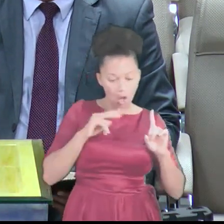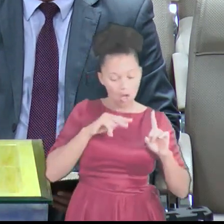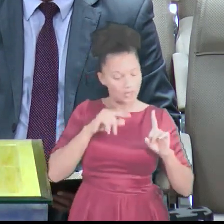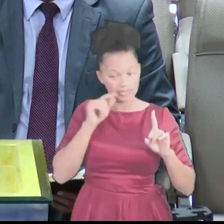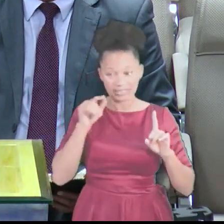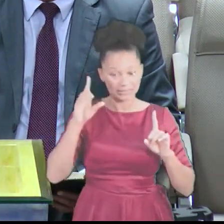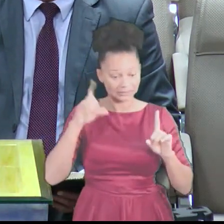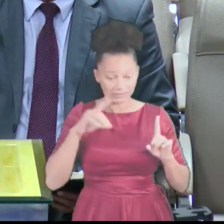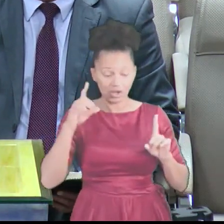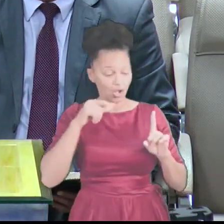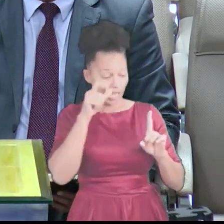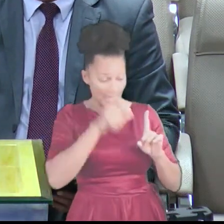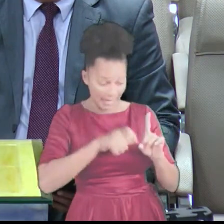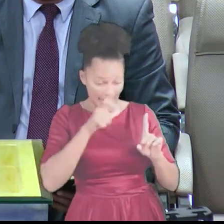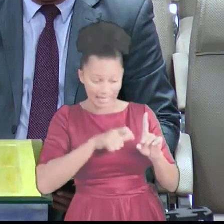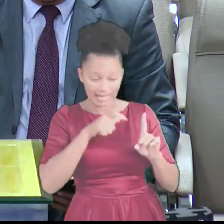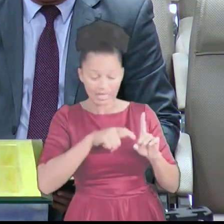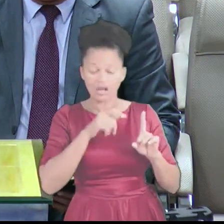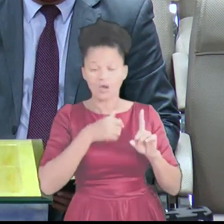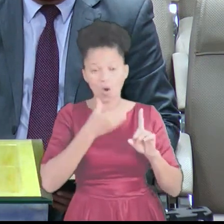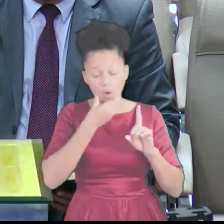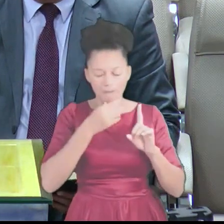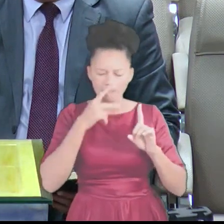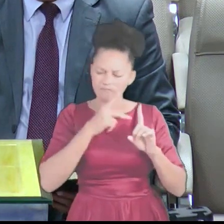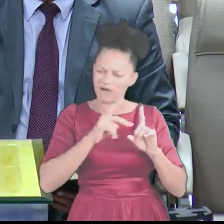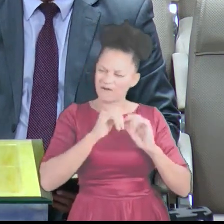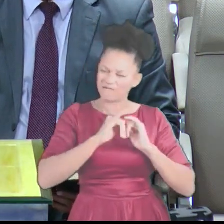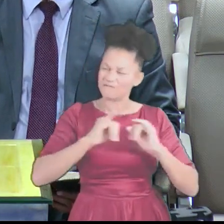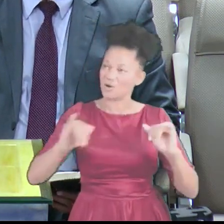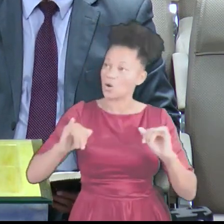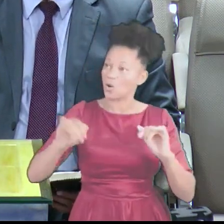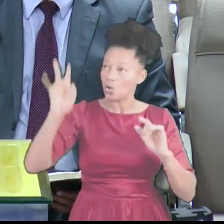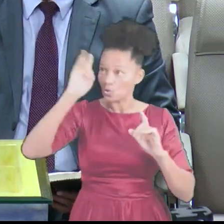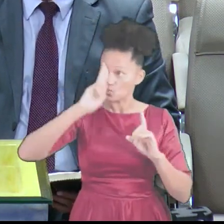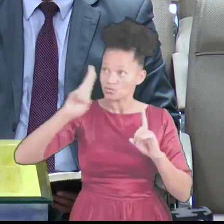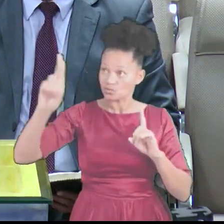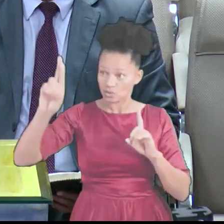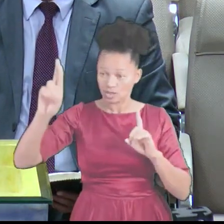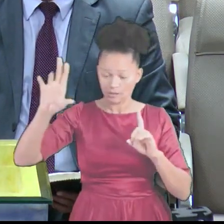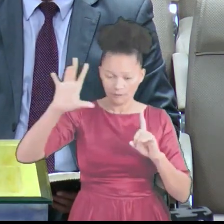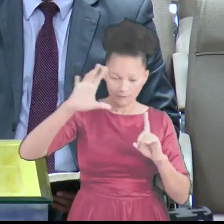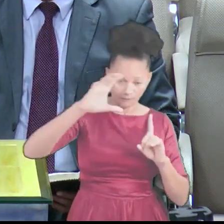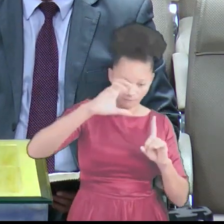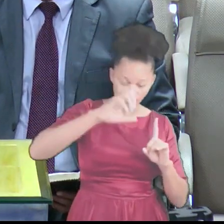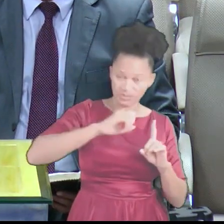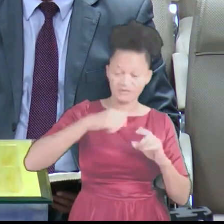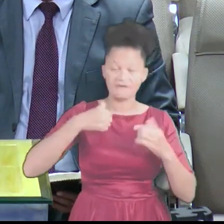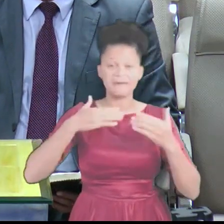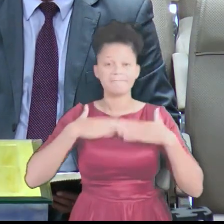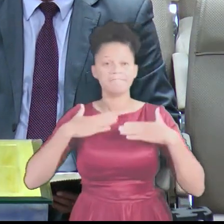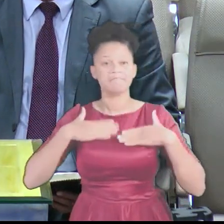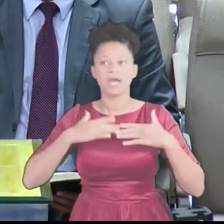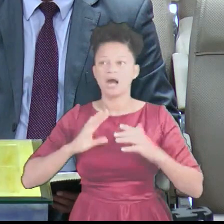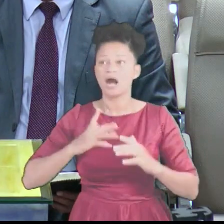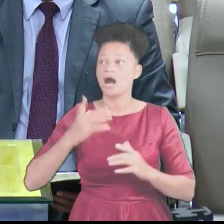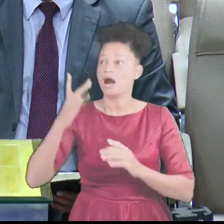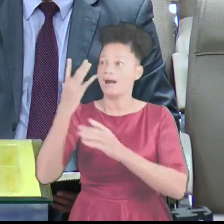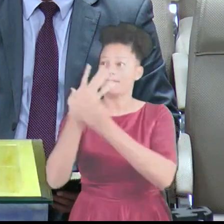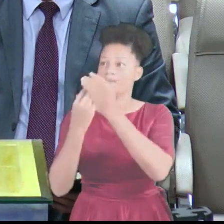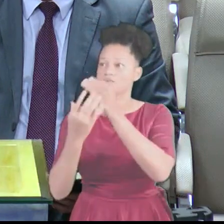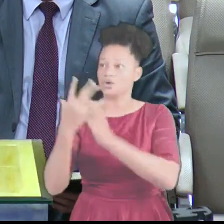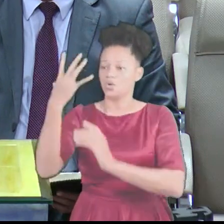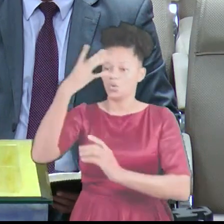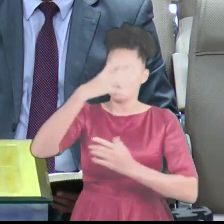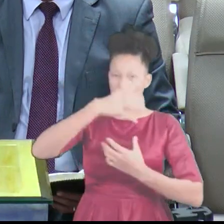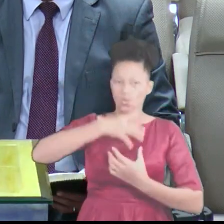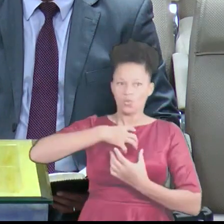ele mesmo, o profeta, dizendo que o Senhor o levou. Ele disse: veio sobre mim a mão do